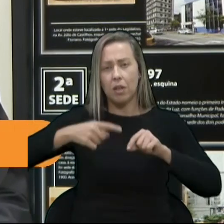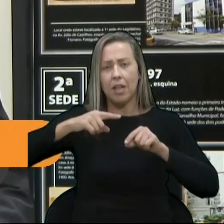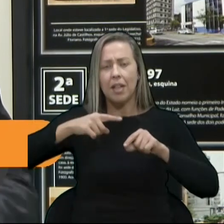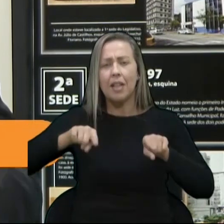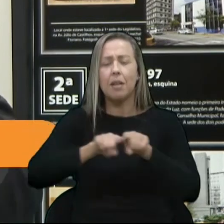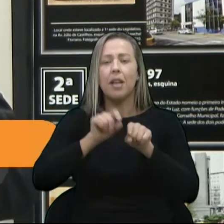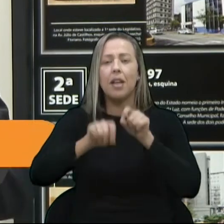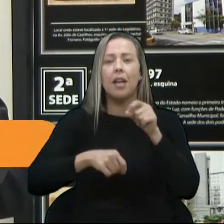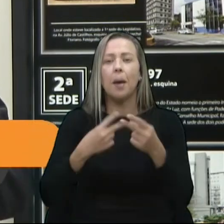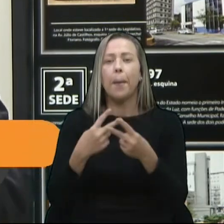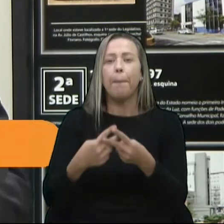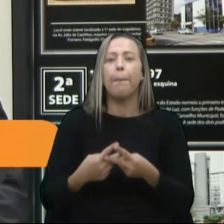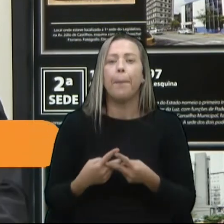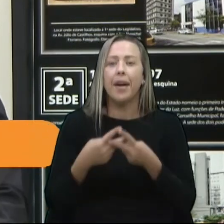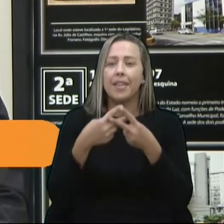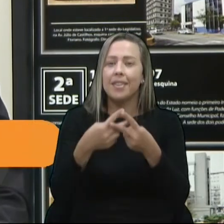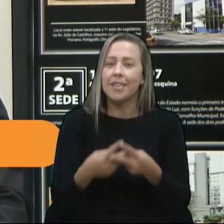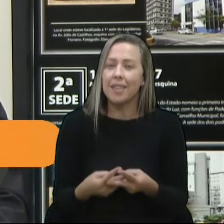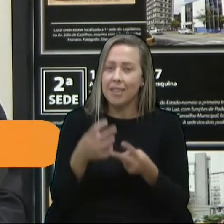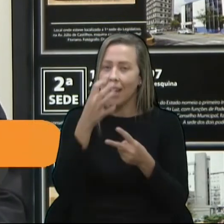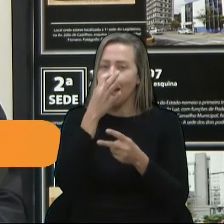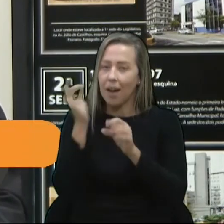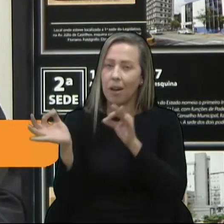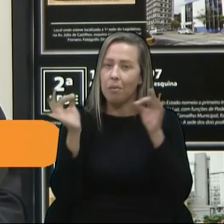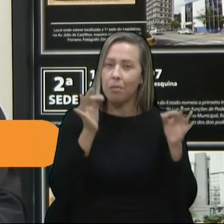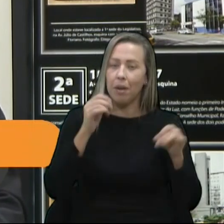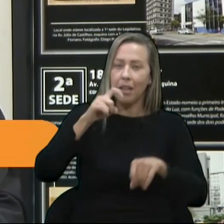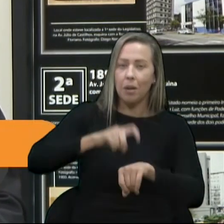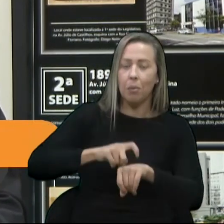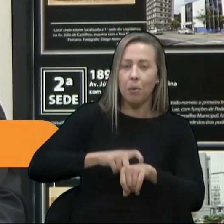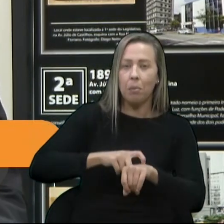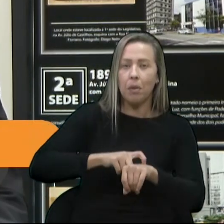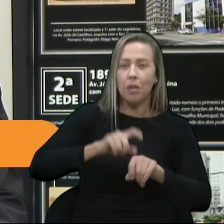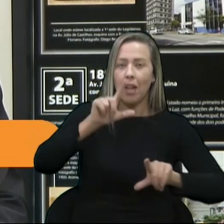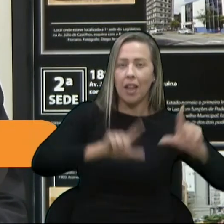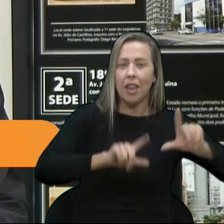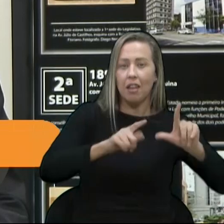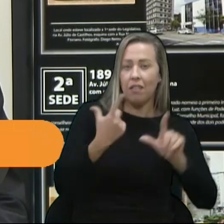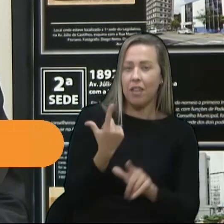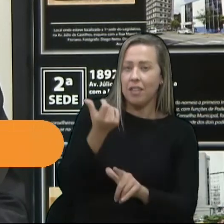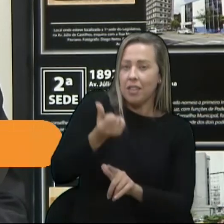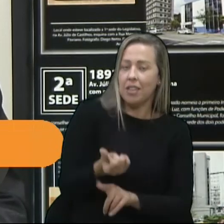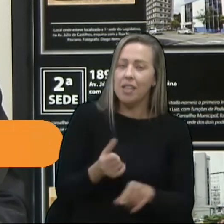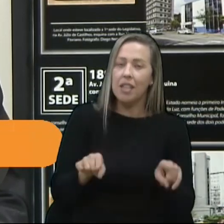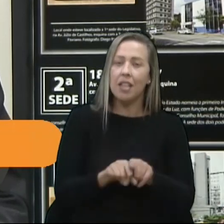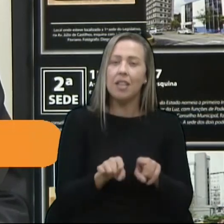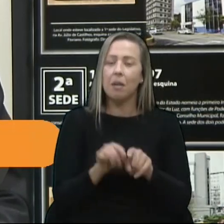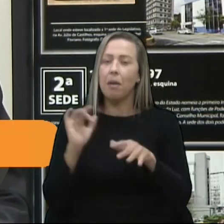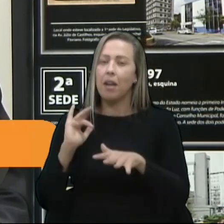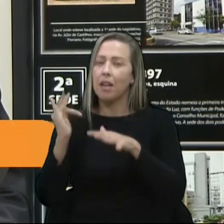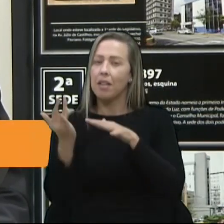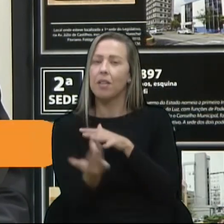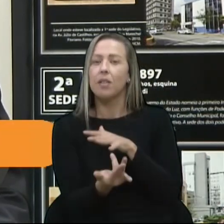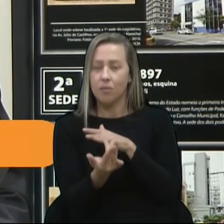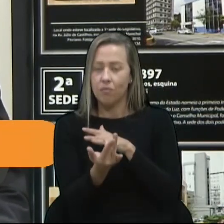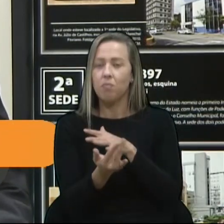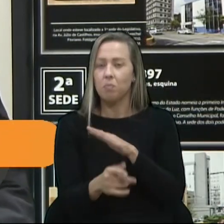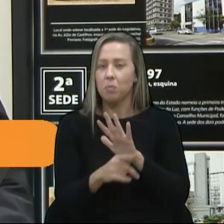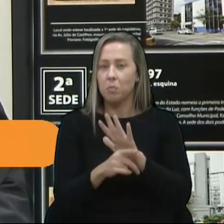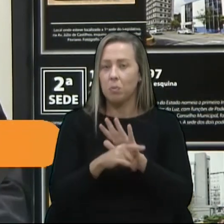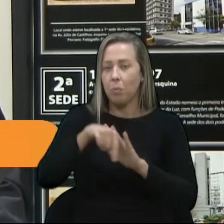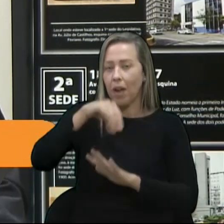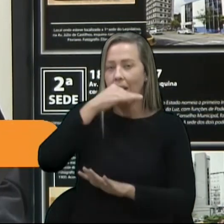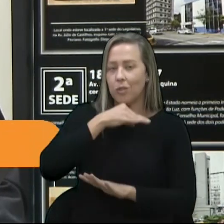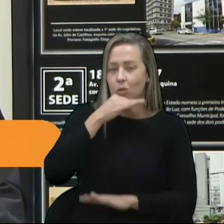a paciência de nos acompanhar até este momento, tanto pelo canal 16 da NET, quanto pelas redes sociais do Legislativo